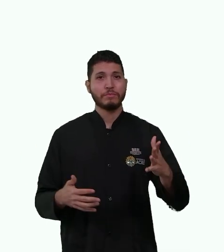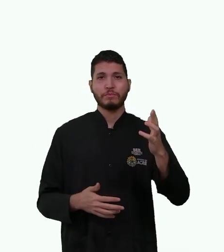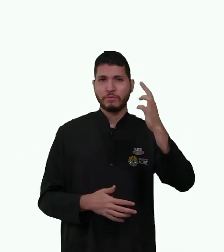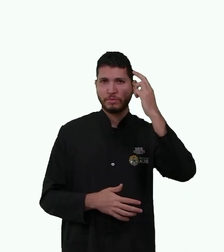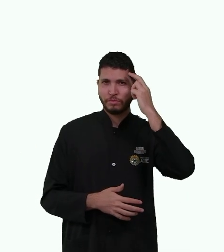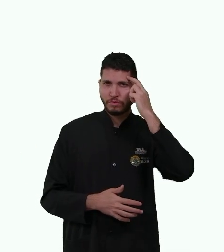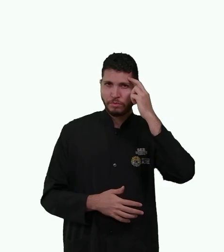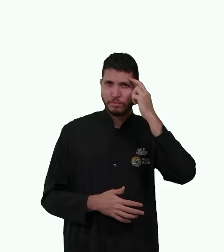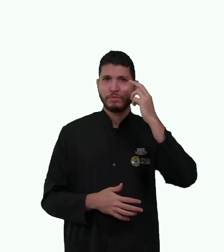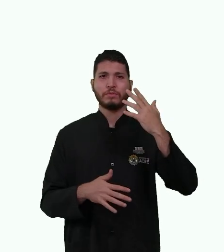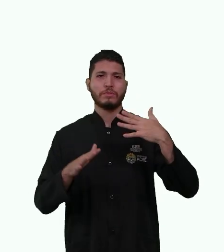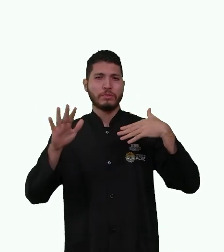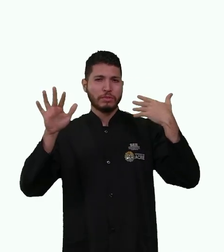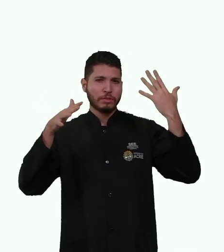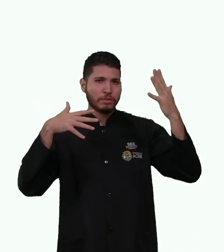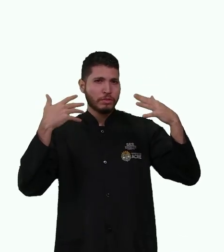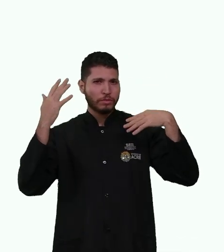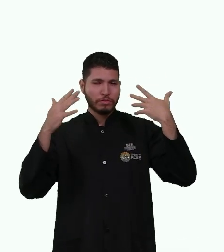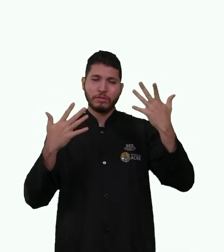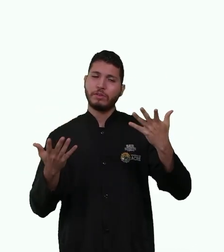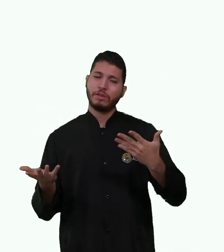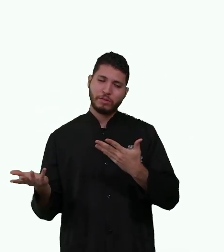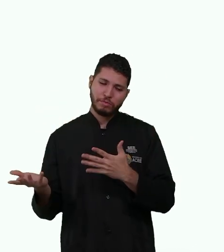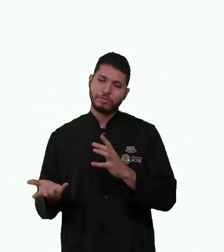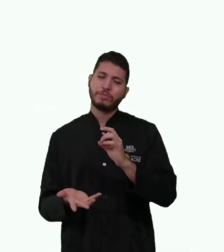381. 1.270 menos